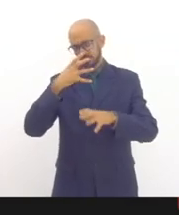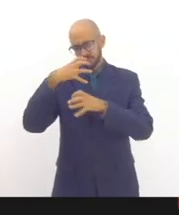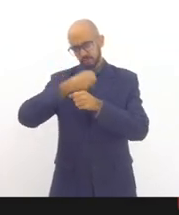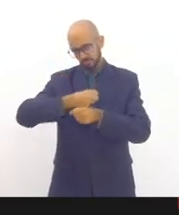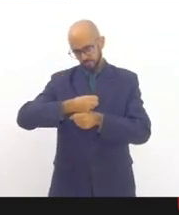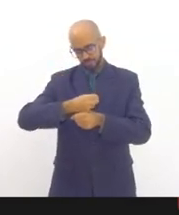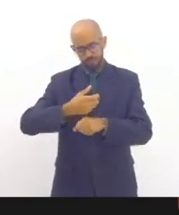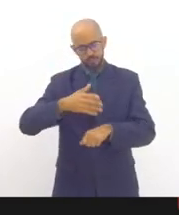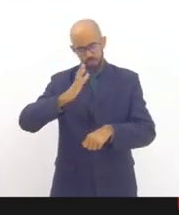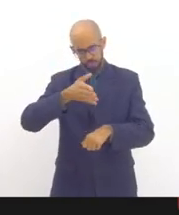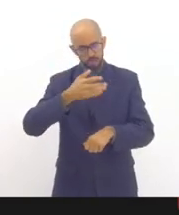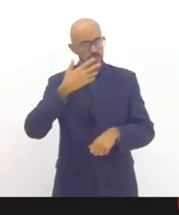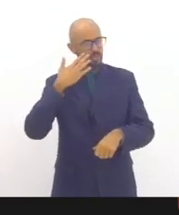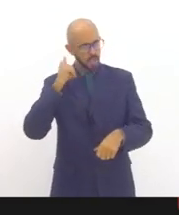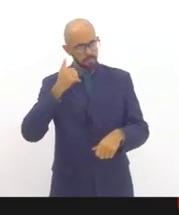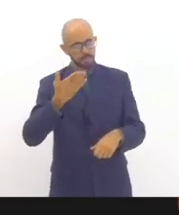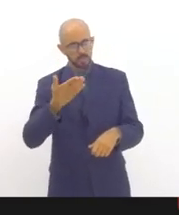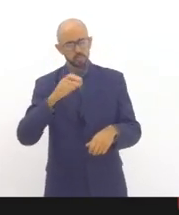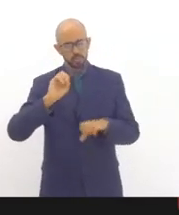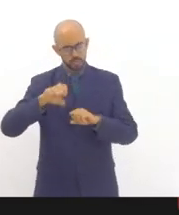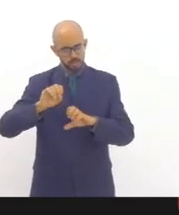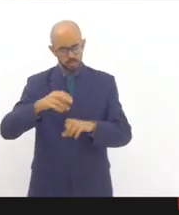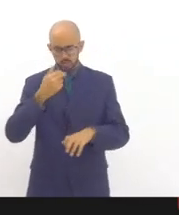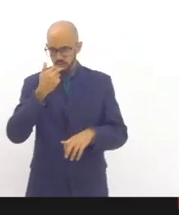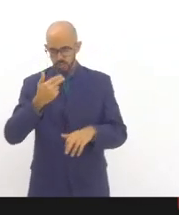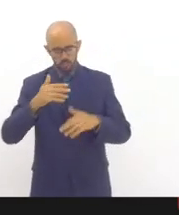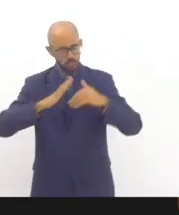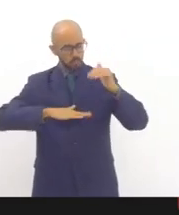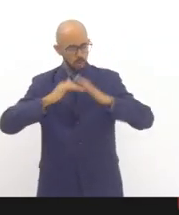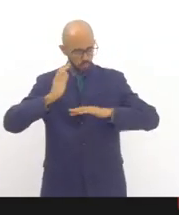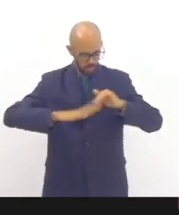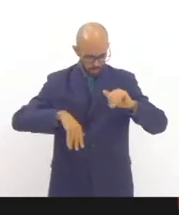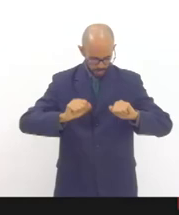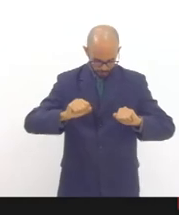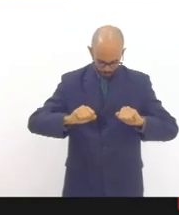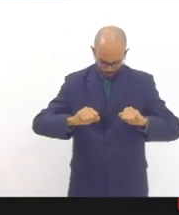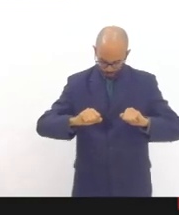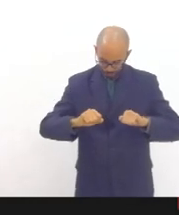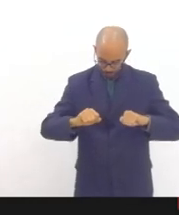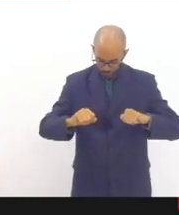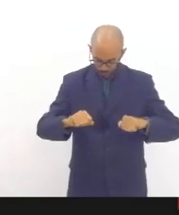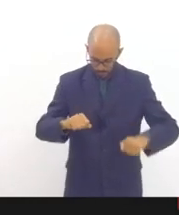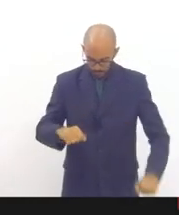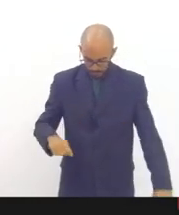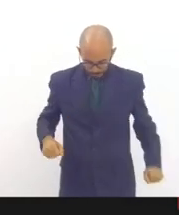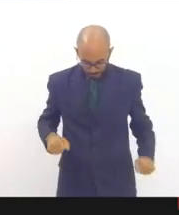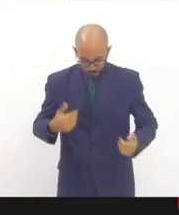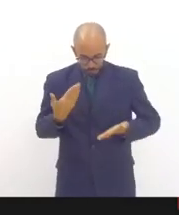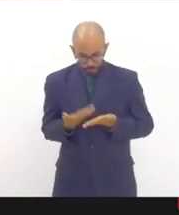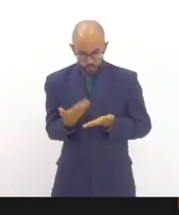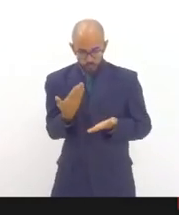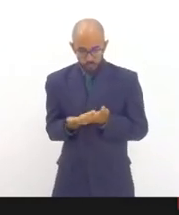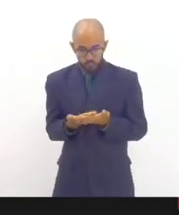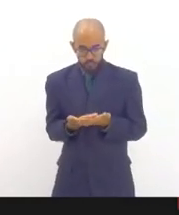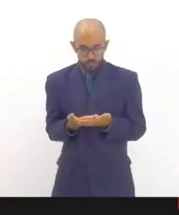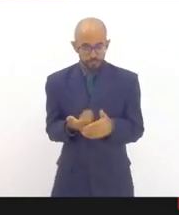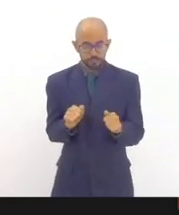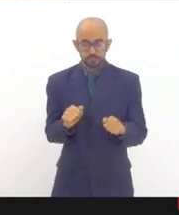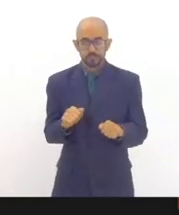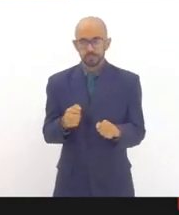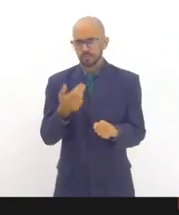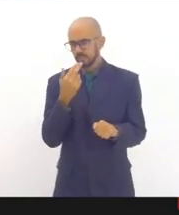aqui. Nós sabemos que o ensino de línguas, seja qual for a língua estudada, né, as